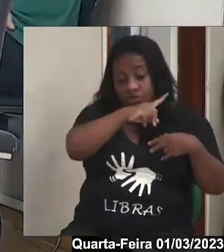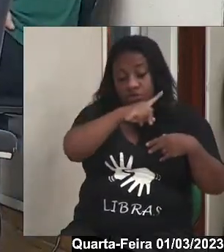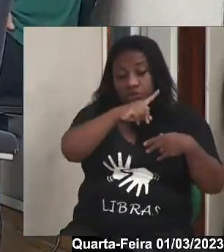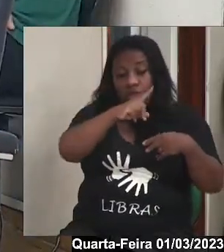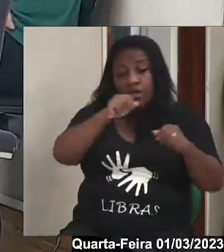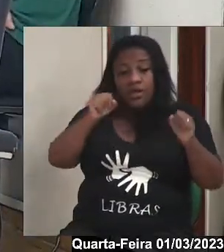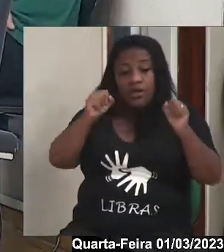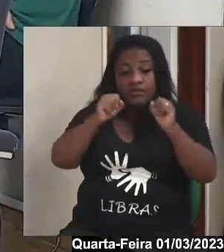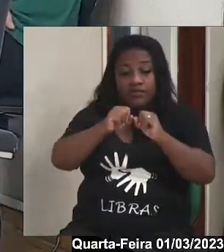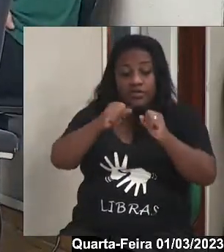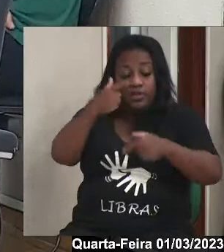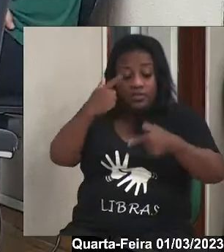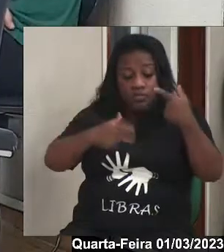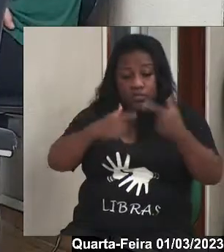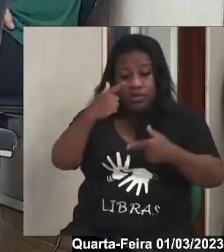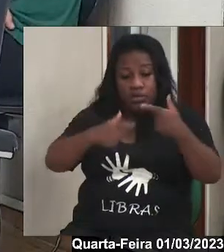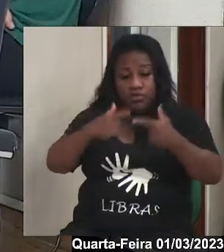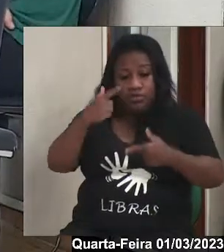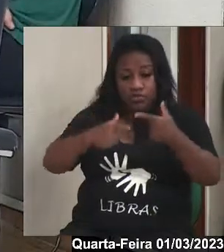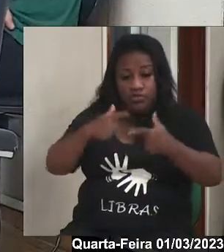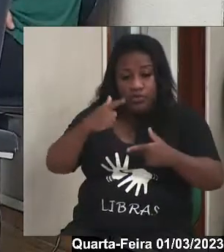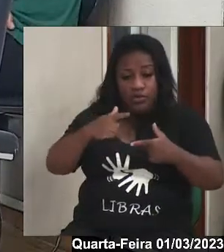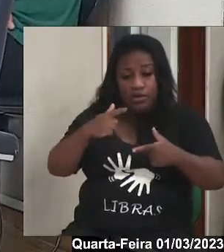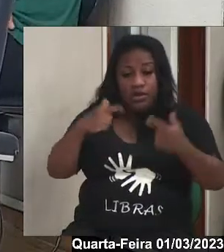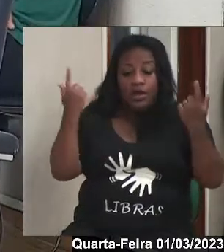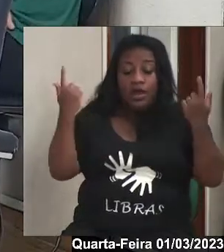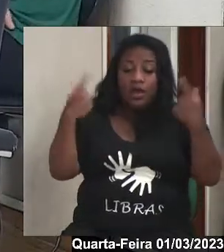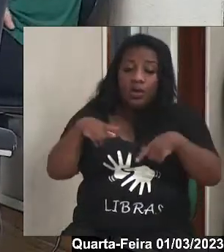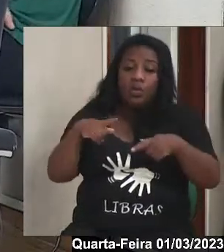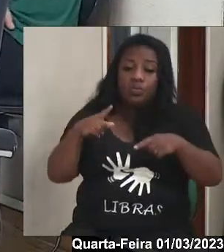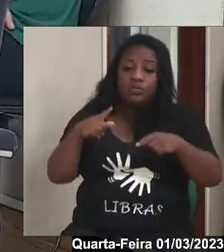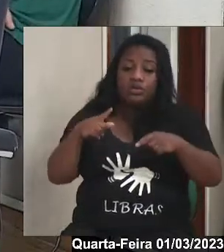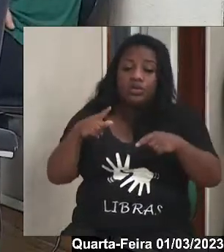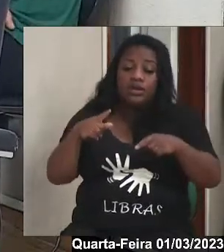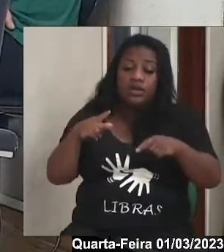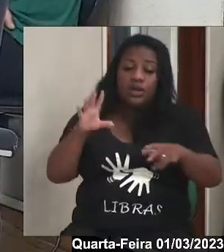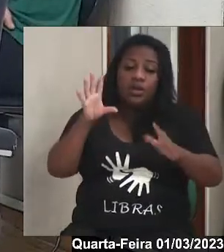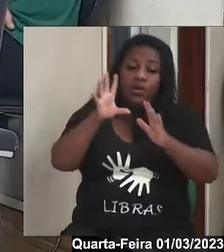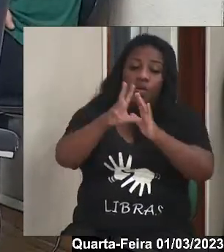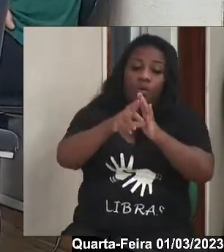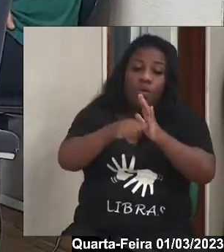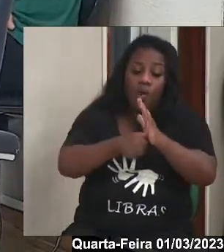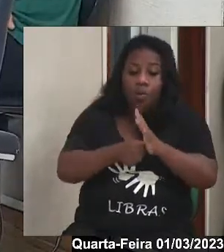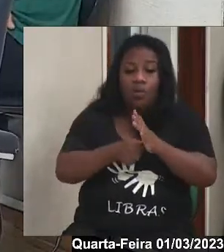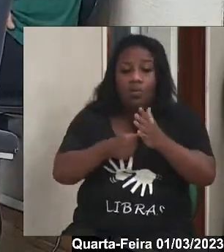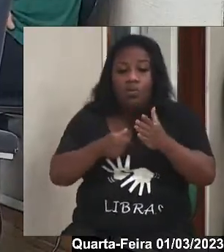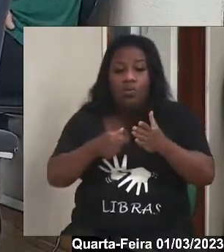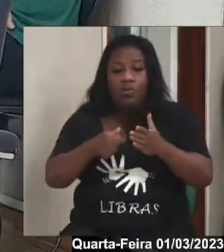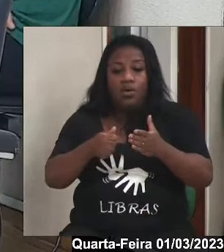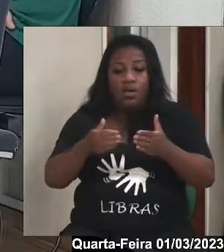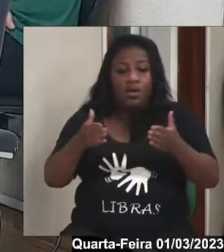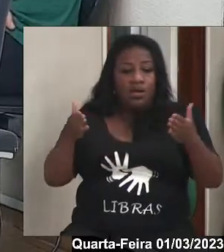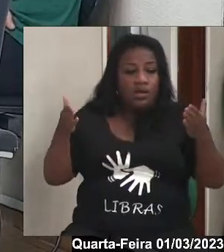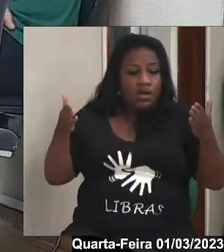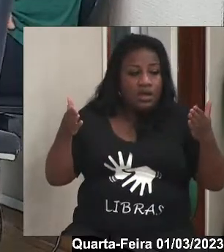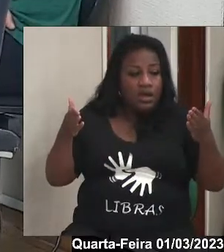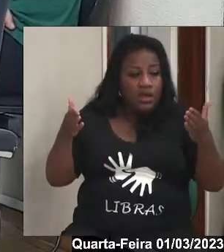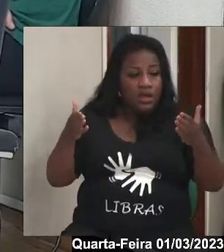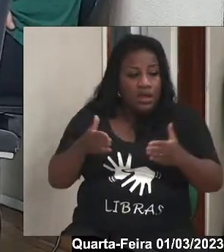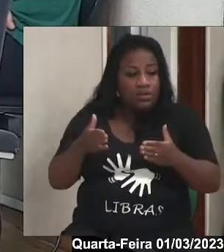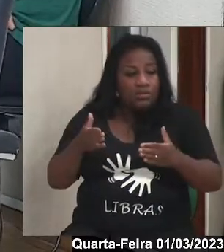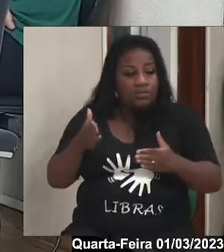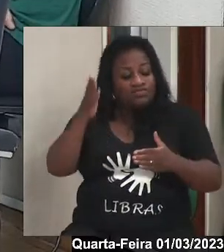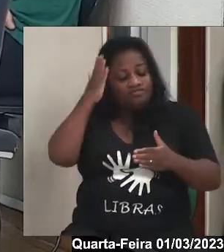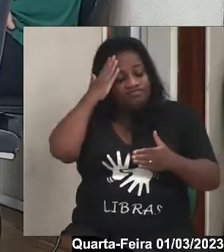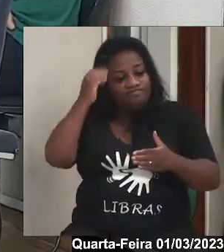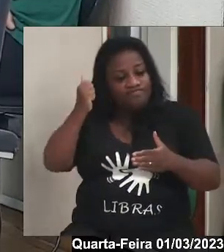fazer políticas públicas de combate à criminalidade e fazer políticas públicas de segurança pública. Uma moção não muda nada